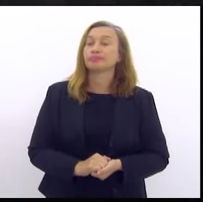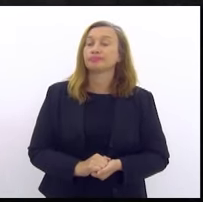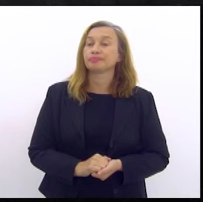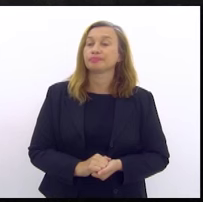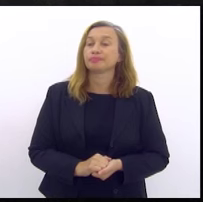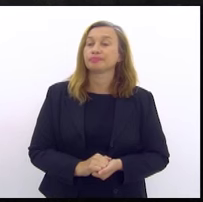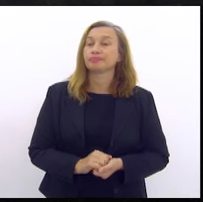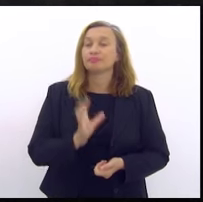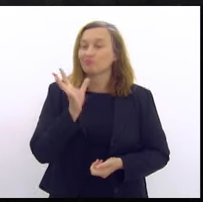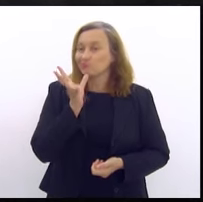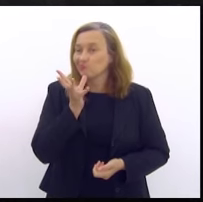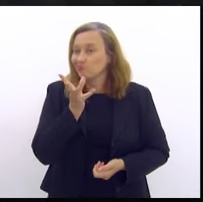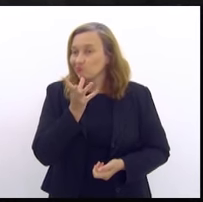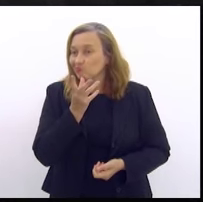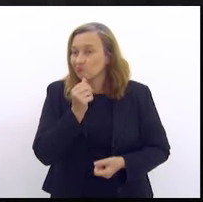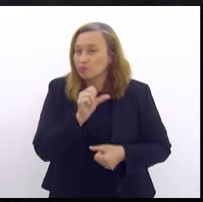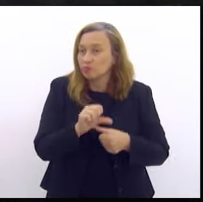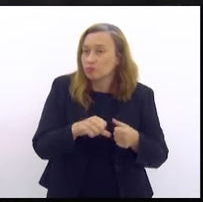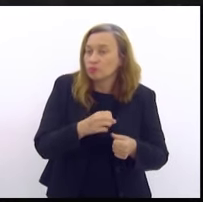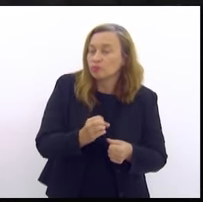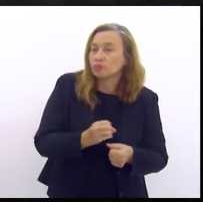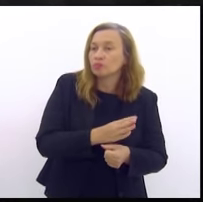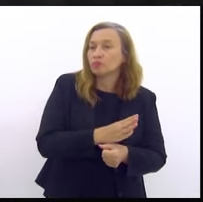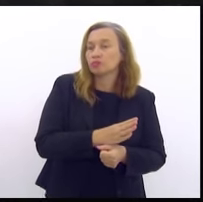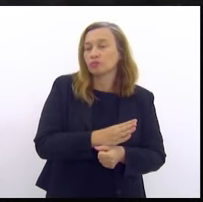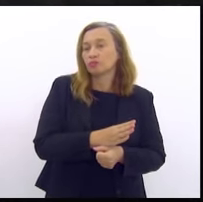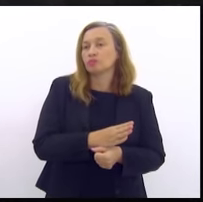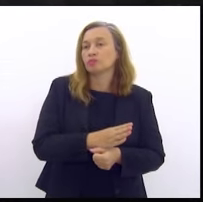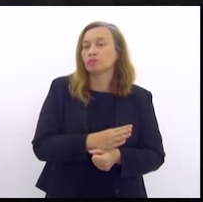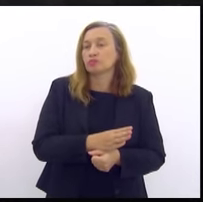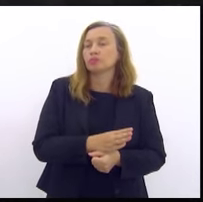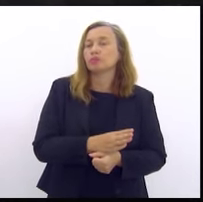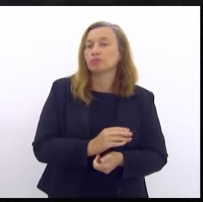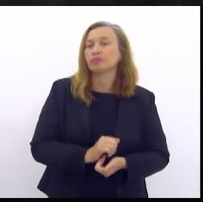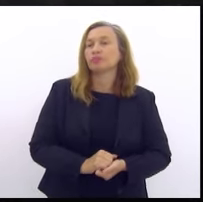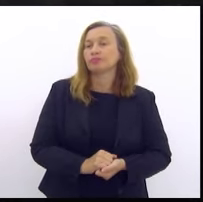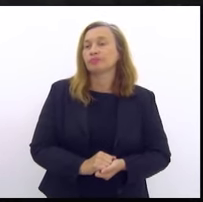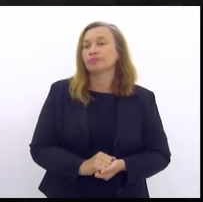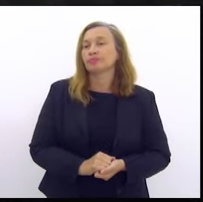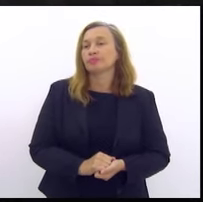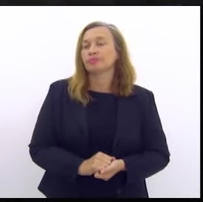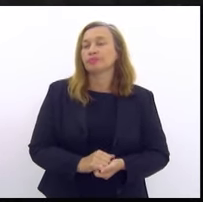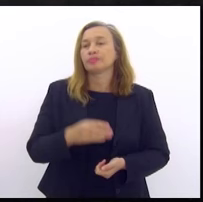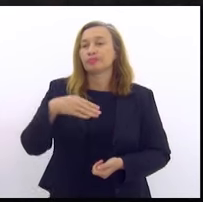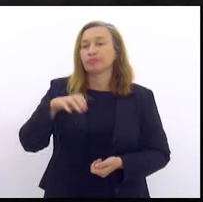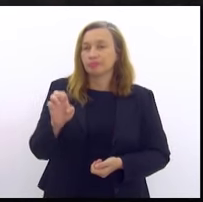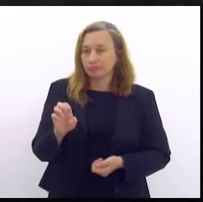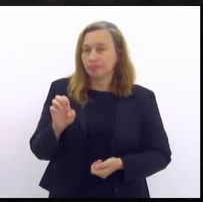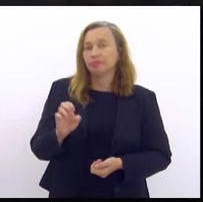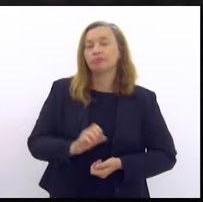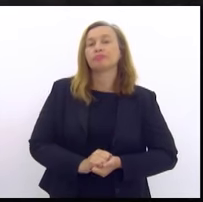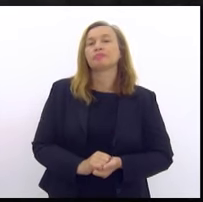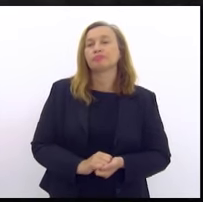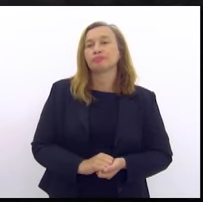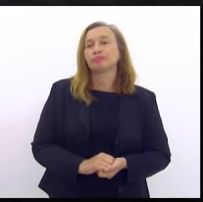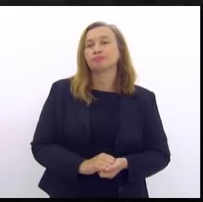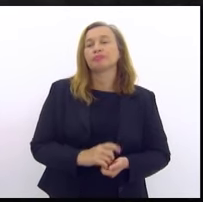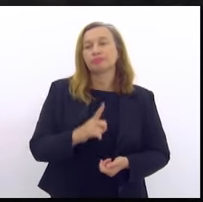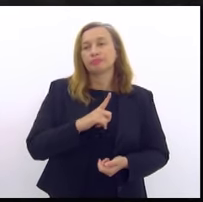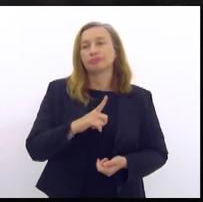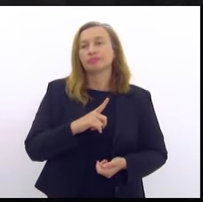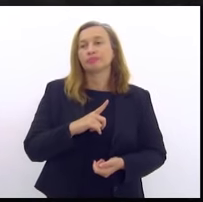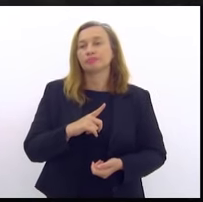a demora na renovação da concessão do Vale Social para as mães que têm seus